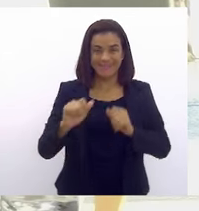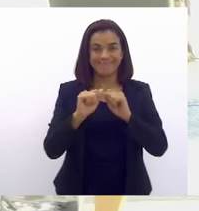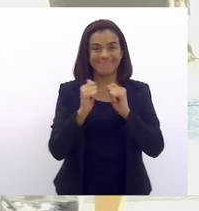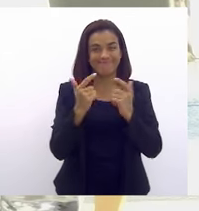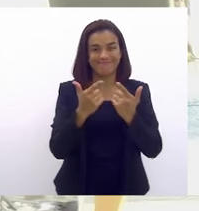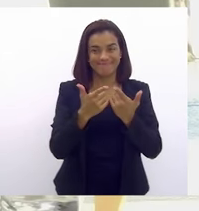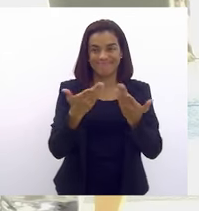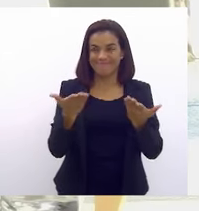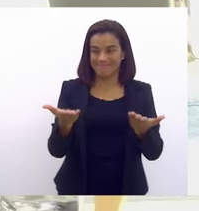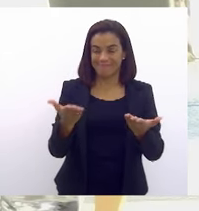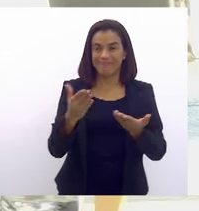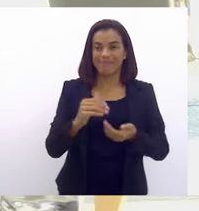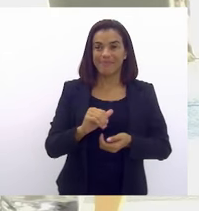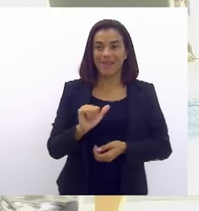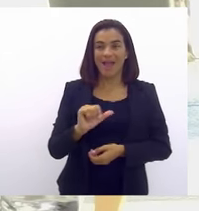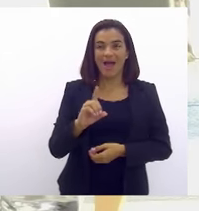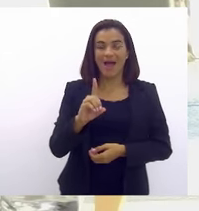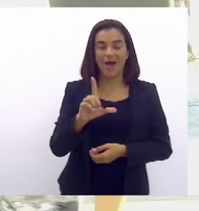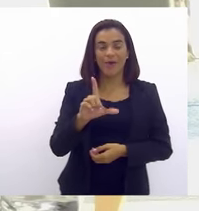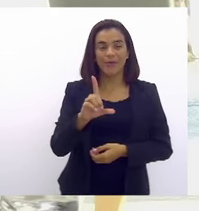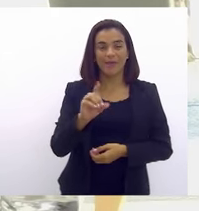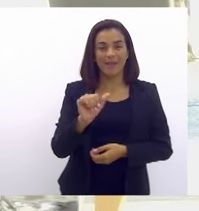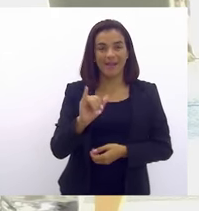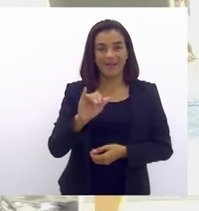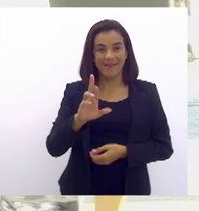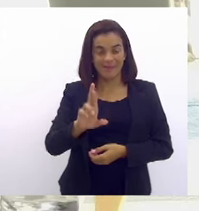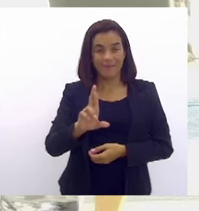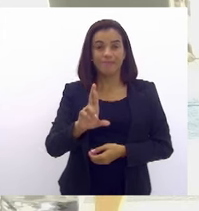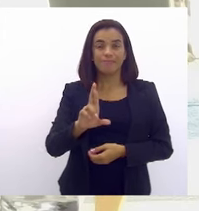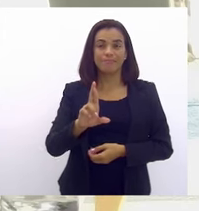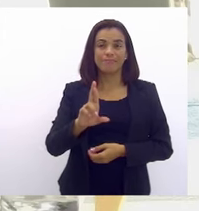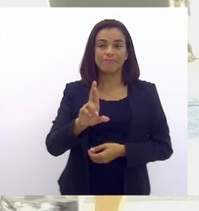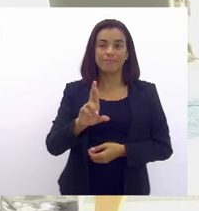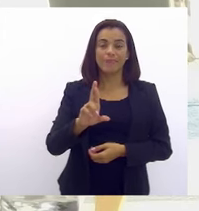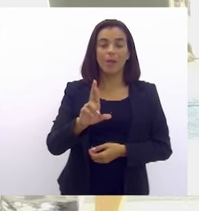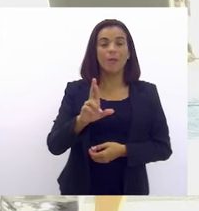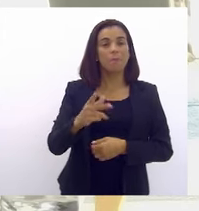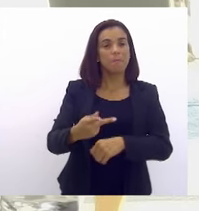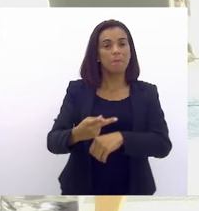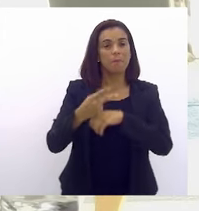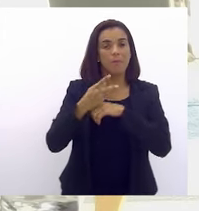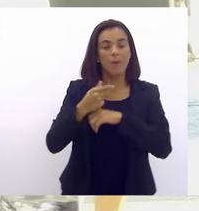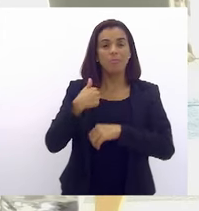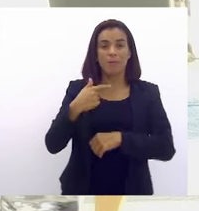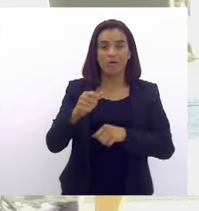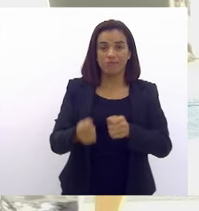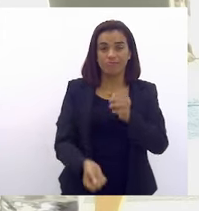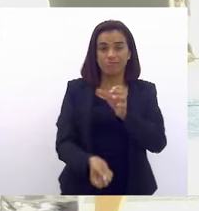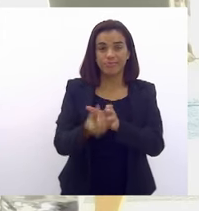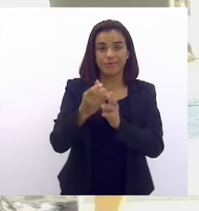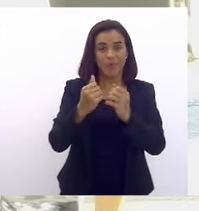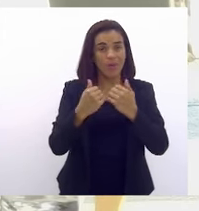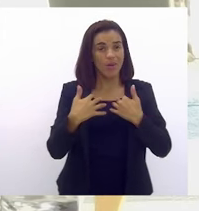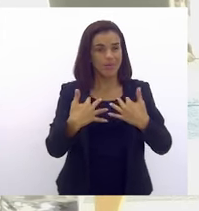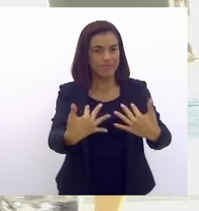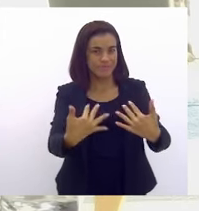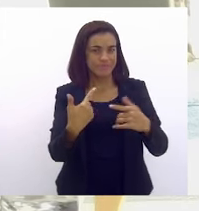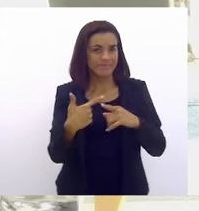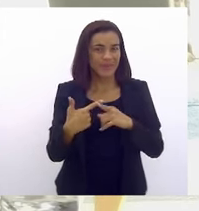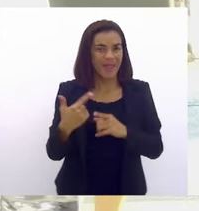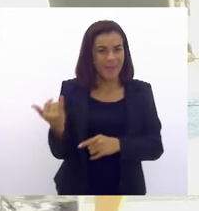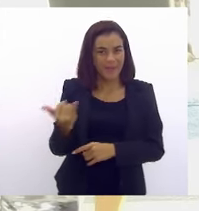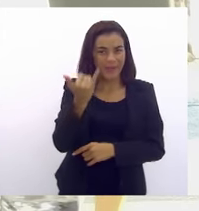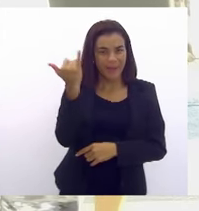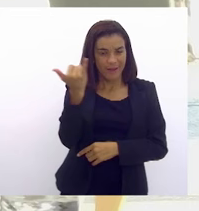Linda, que no qual nosso amigo Guerra os procurou para fazer essa audiência pública aqui, que é muito importante não só